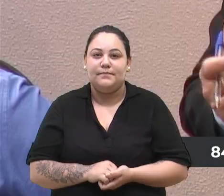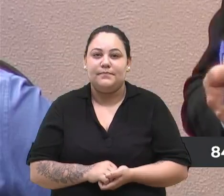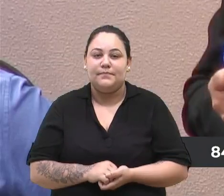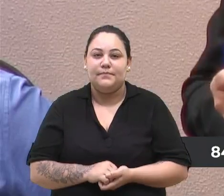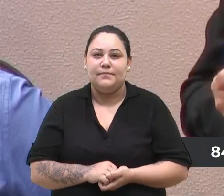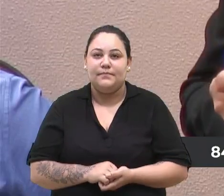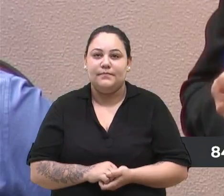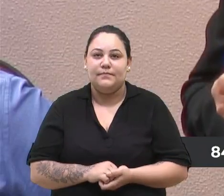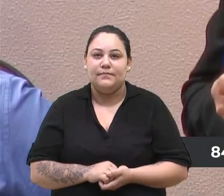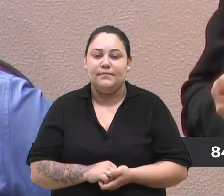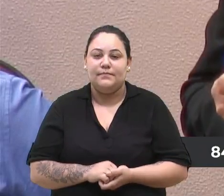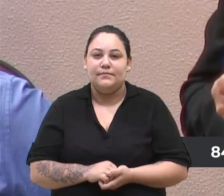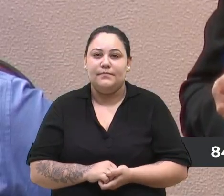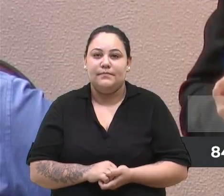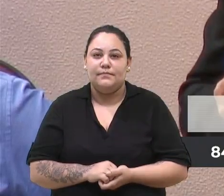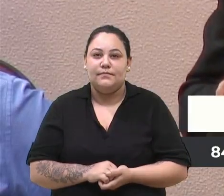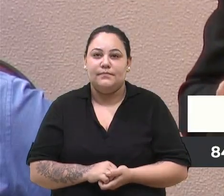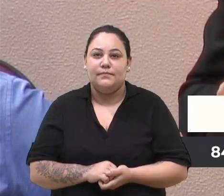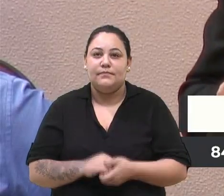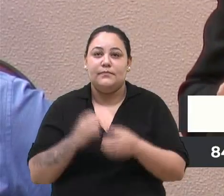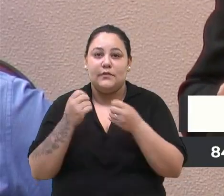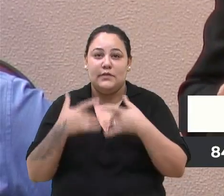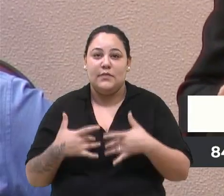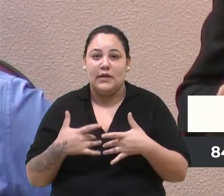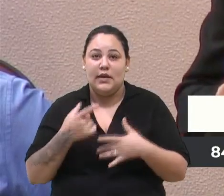relatar as nossas posições.